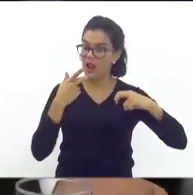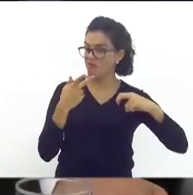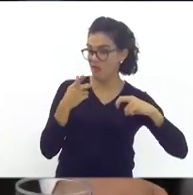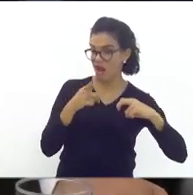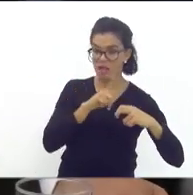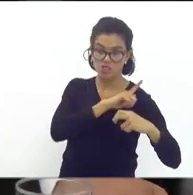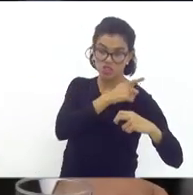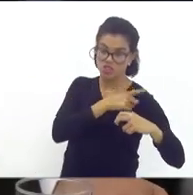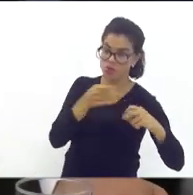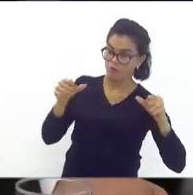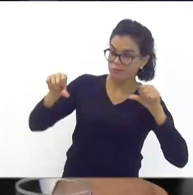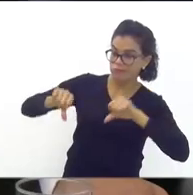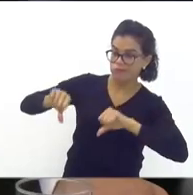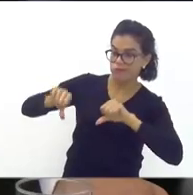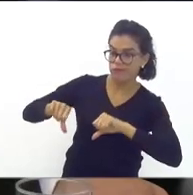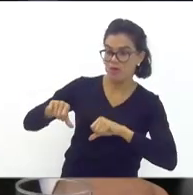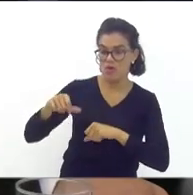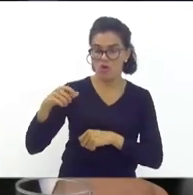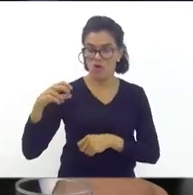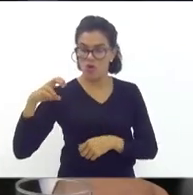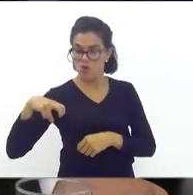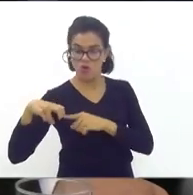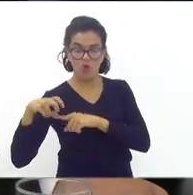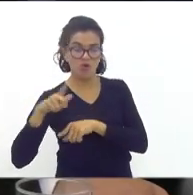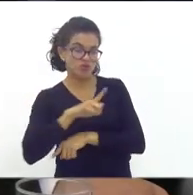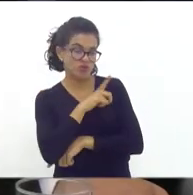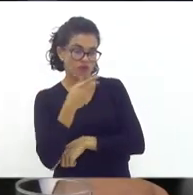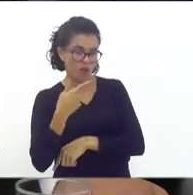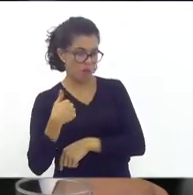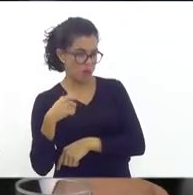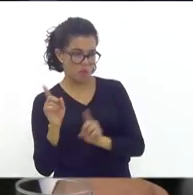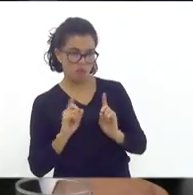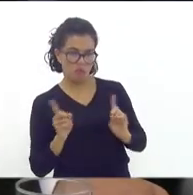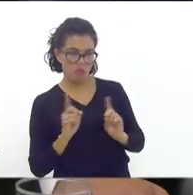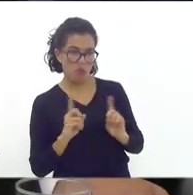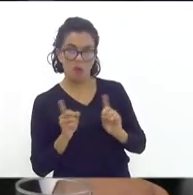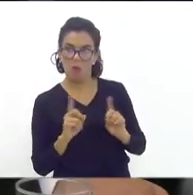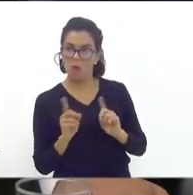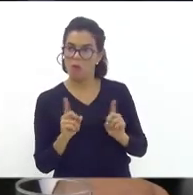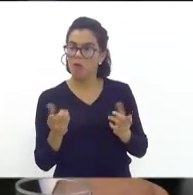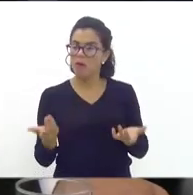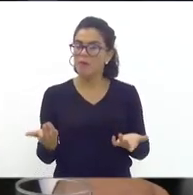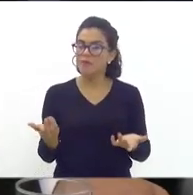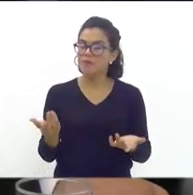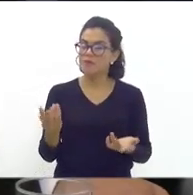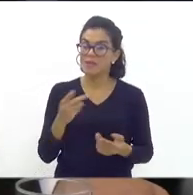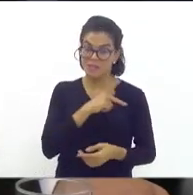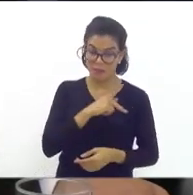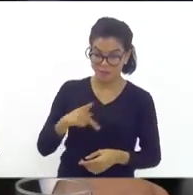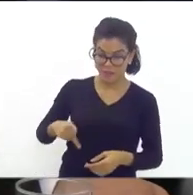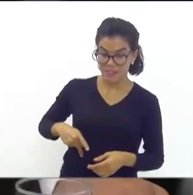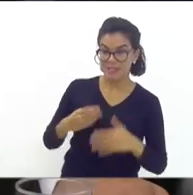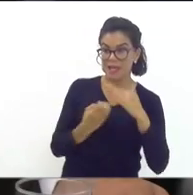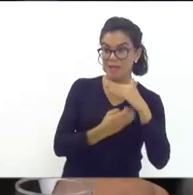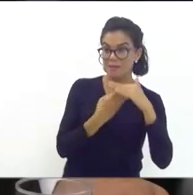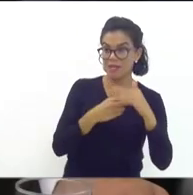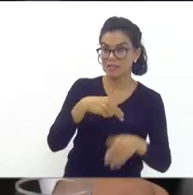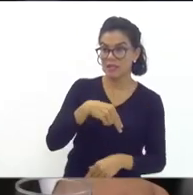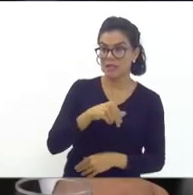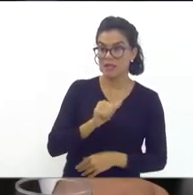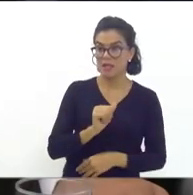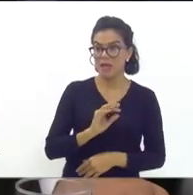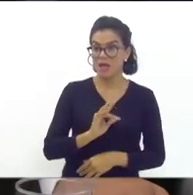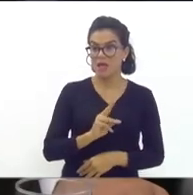a gerência do Presidente Prudente diz que não eu não então se a presidente da natuxa tá mentindo